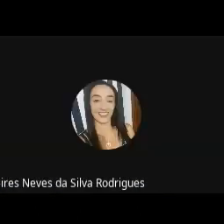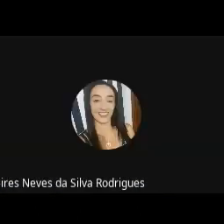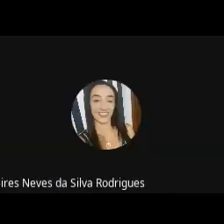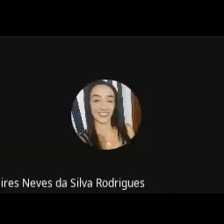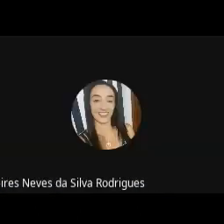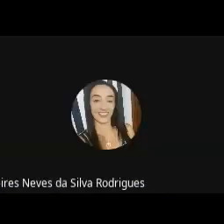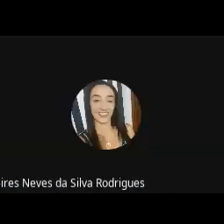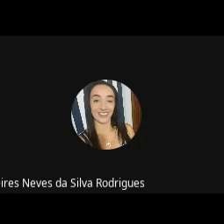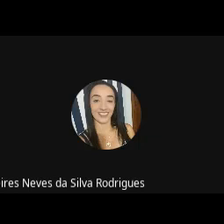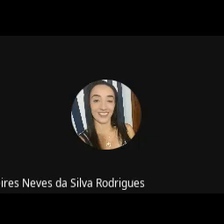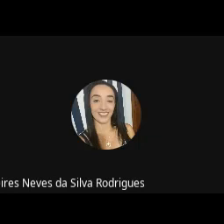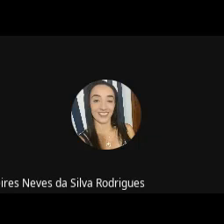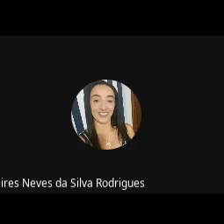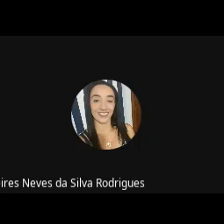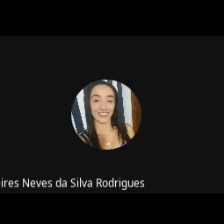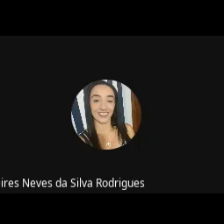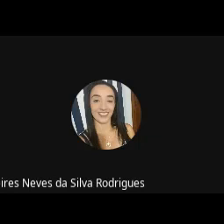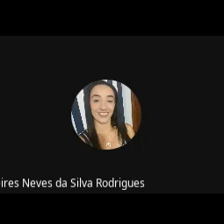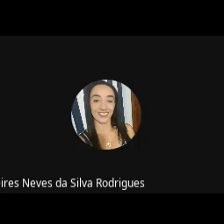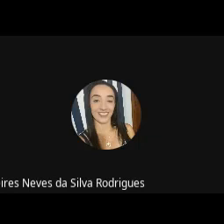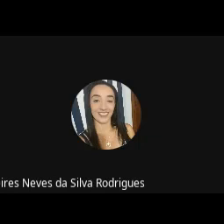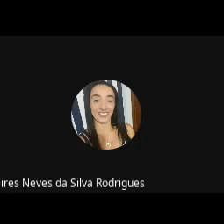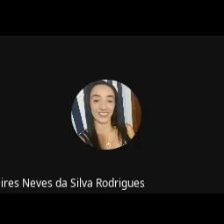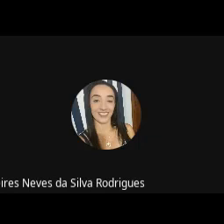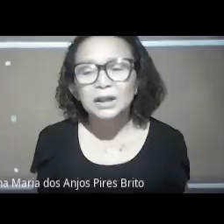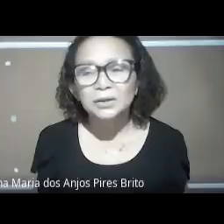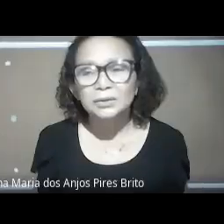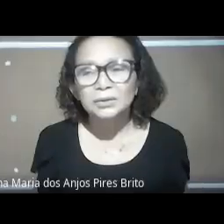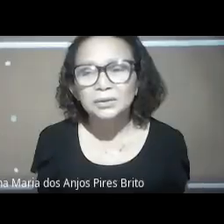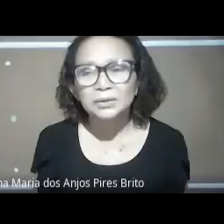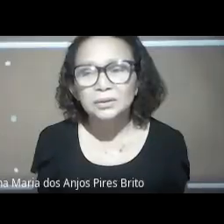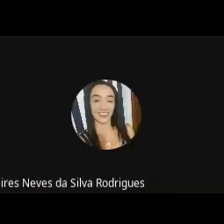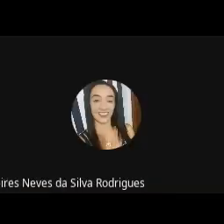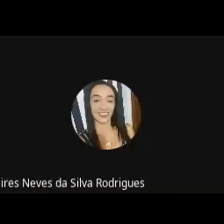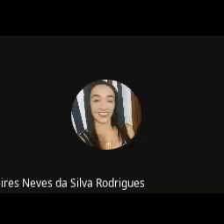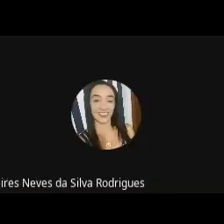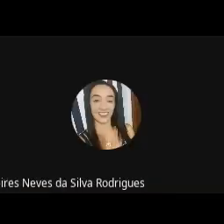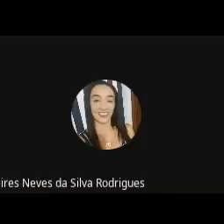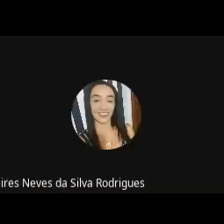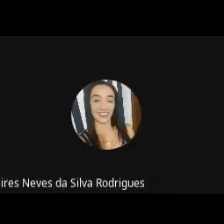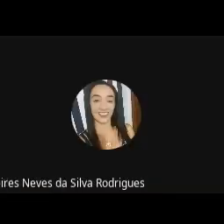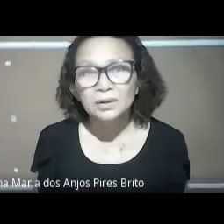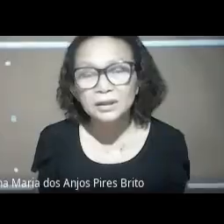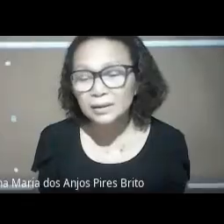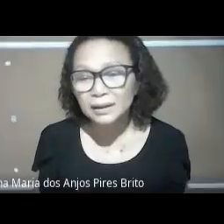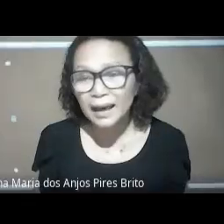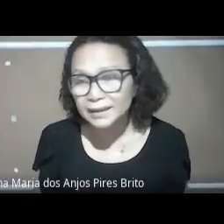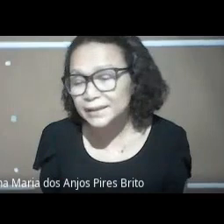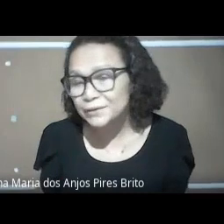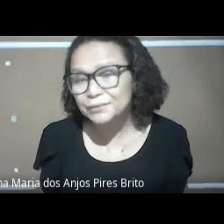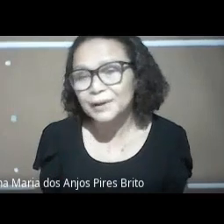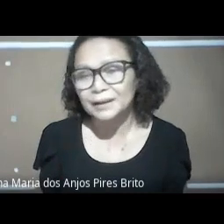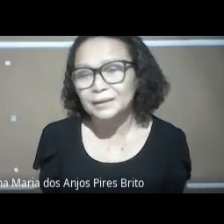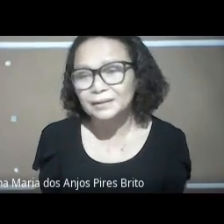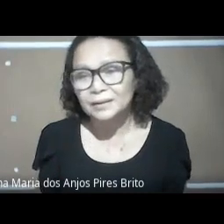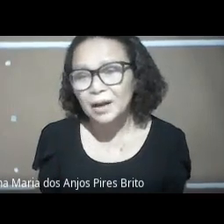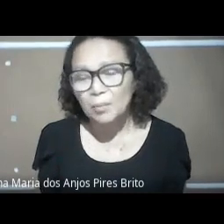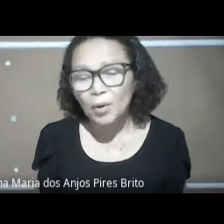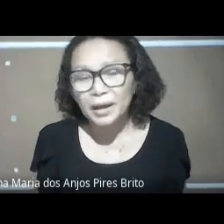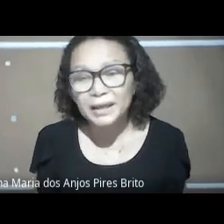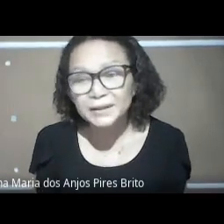você fica assim, uma articulação com os dedinhos, era a visão. É o quê? Você está dizendo o quê? Estou dizendo que essa é